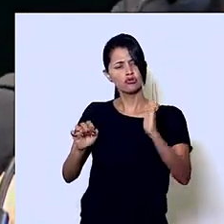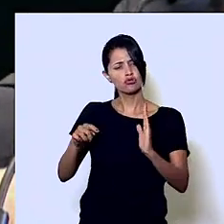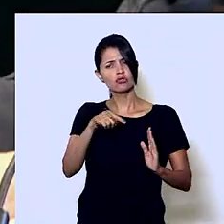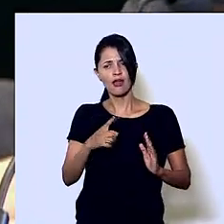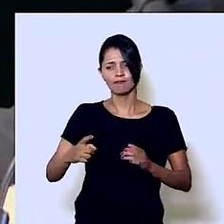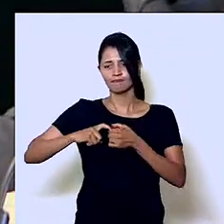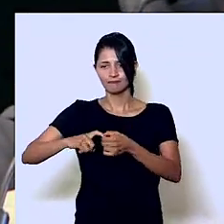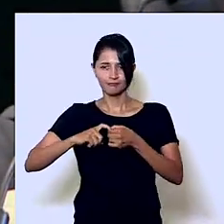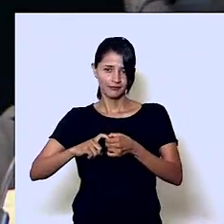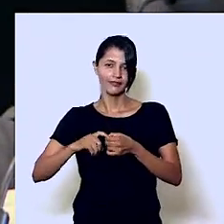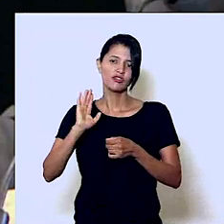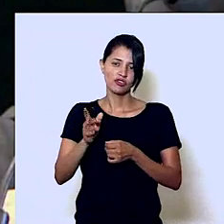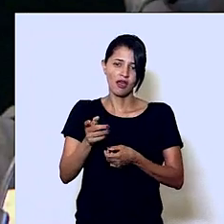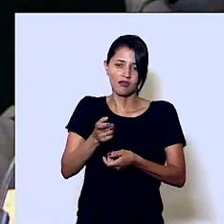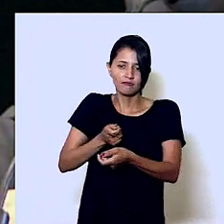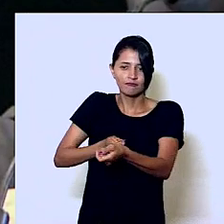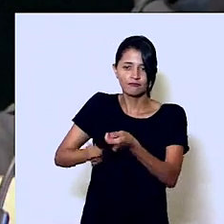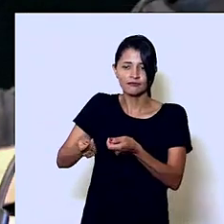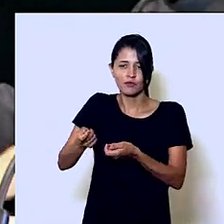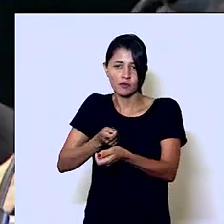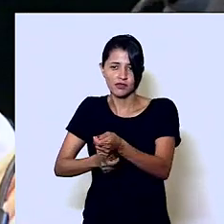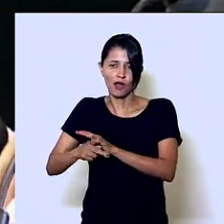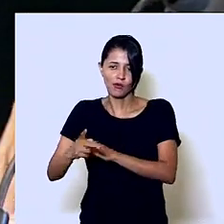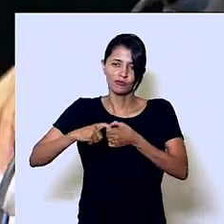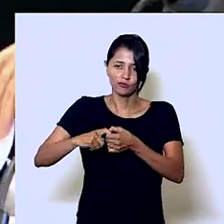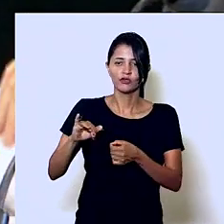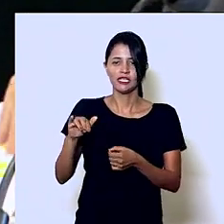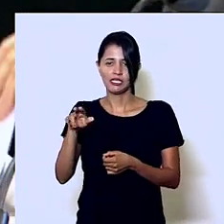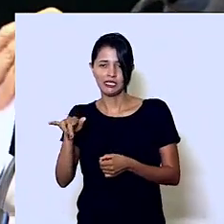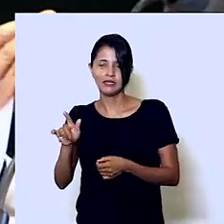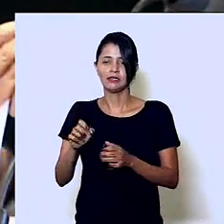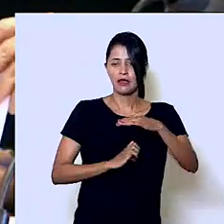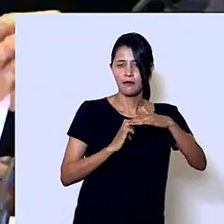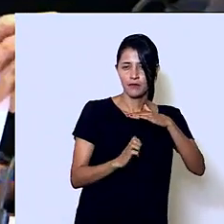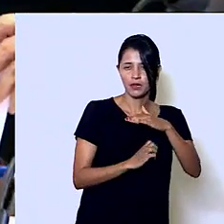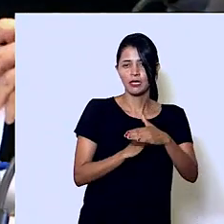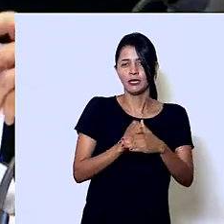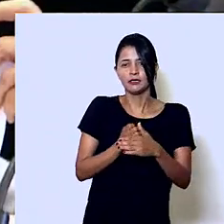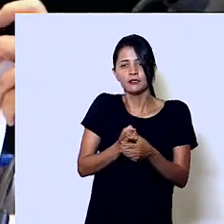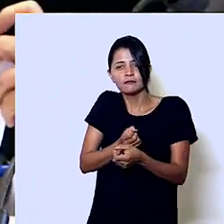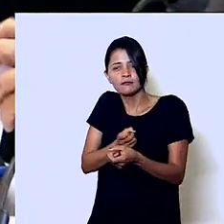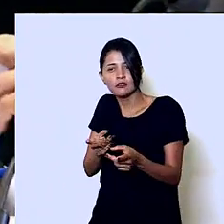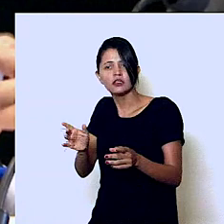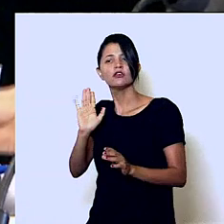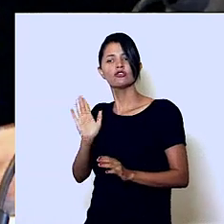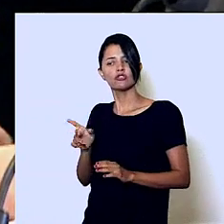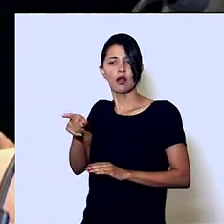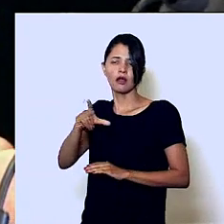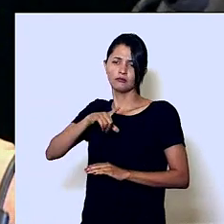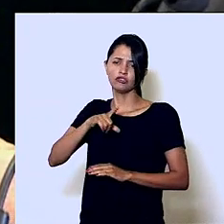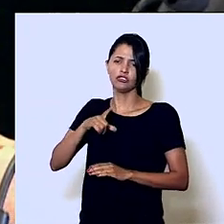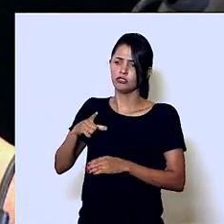econômico comercial do Iraque. As empresas exportadoras de serviços lá já tinham se engajado em obras